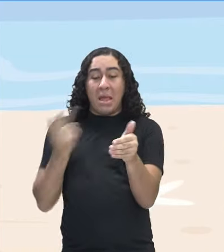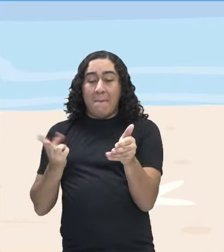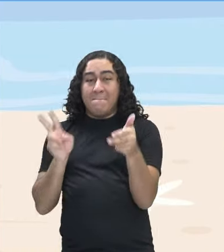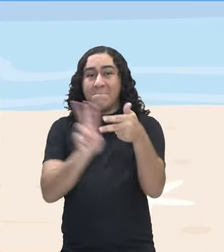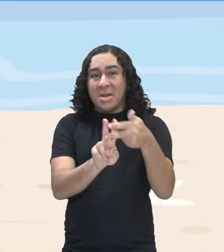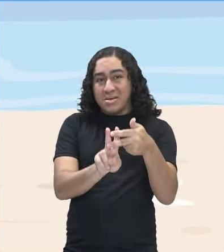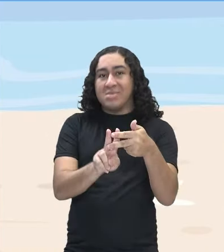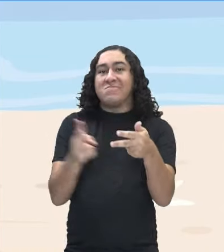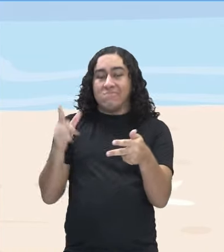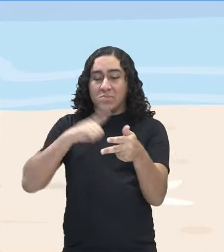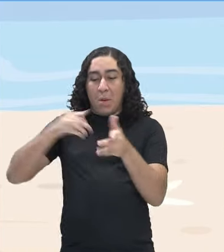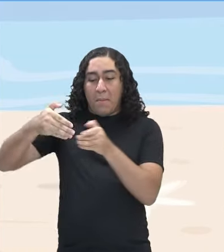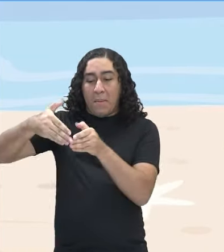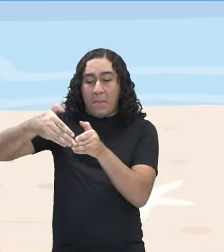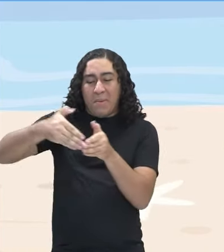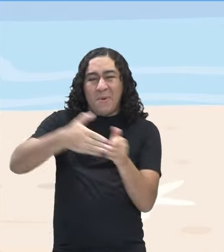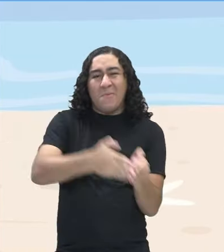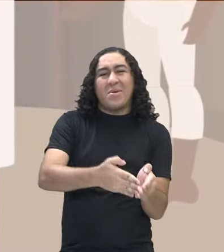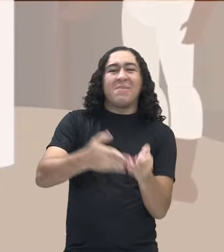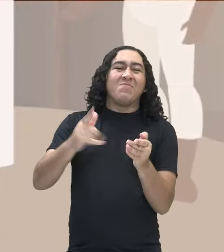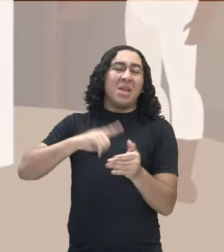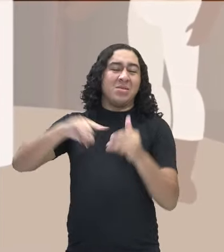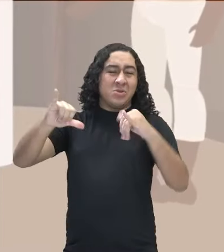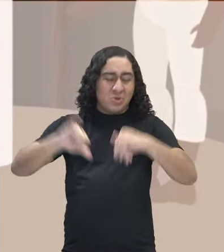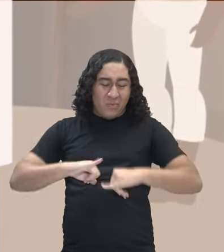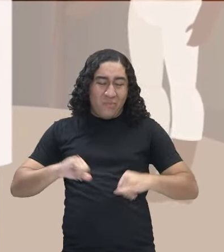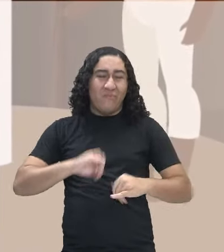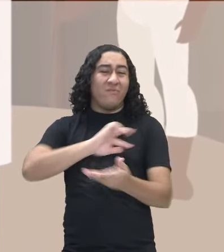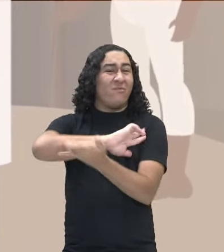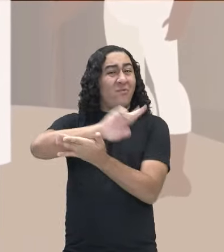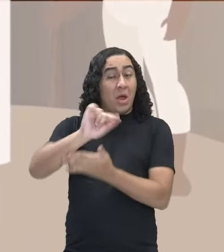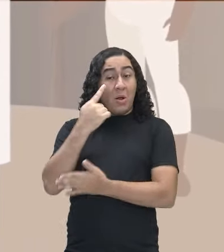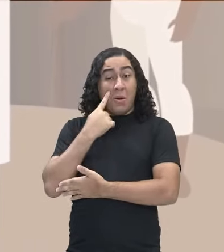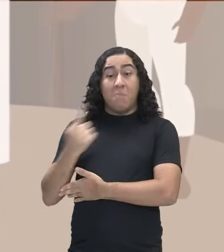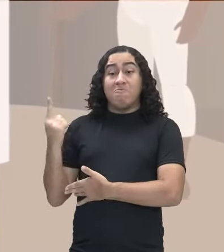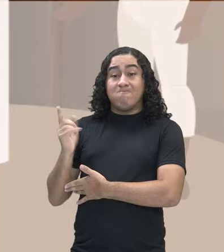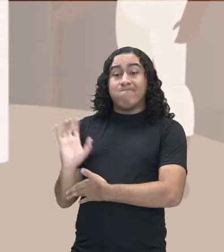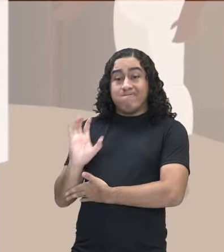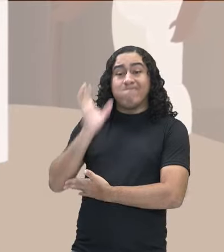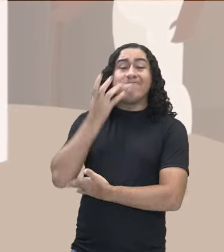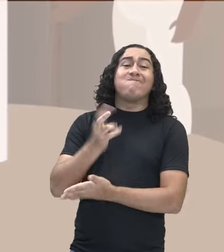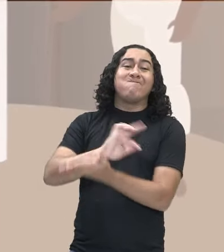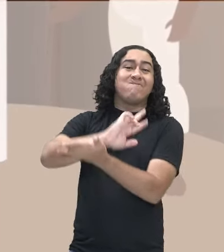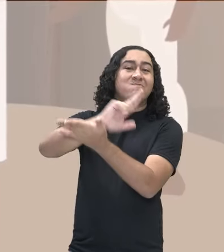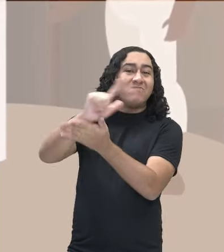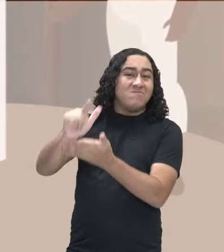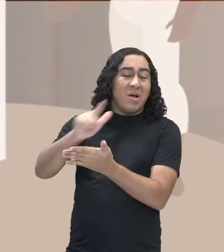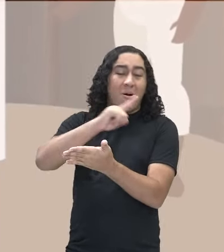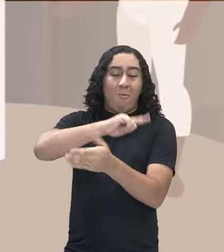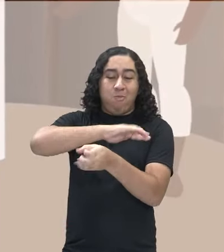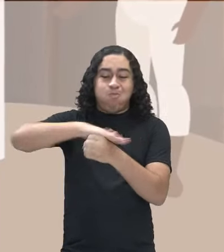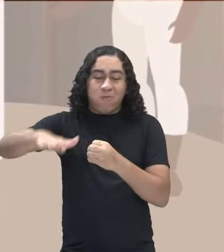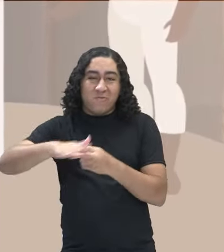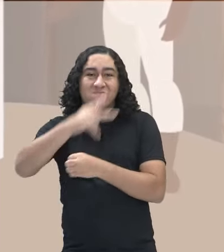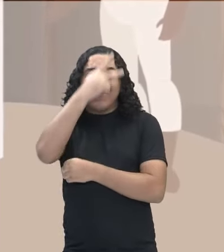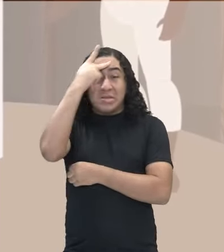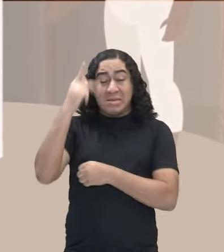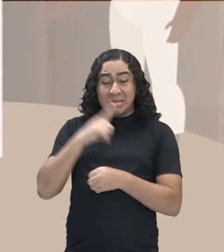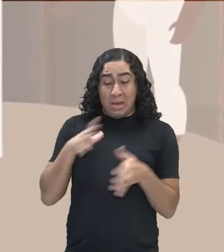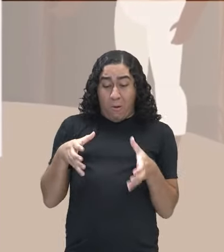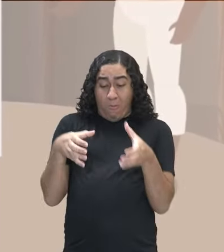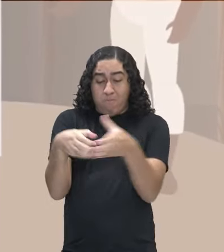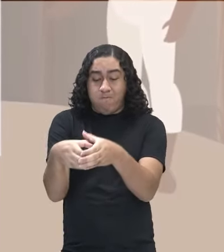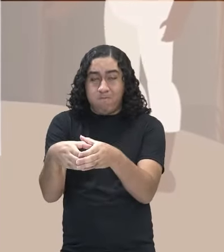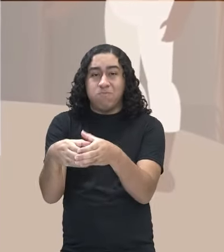navios Negreiros em condições desumanas os navios Negreiros eram superlotados com os africanos amontoados em